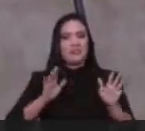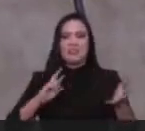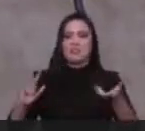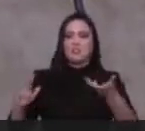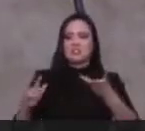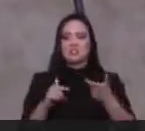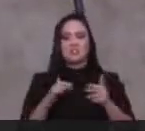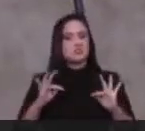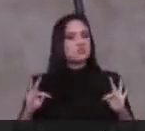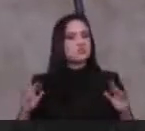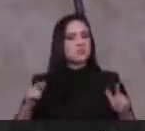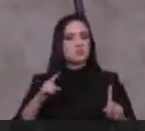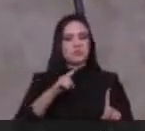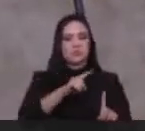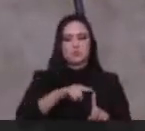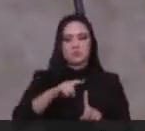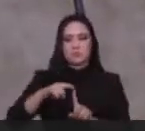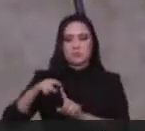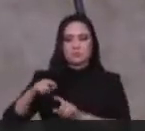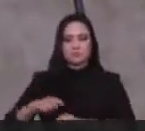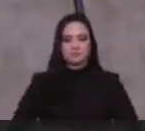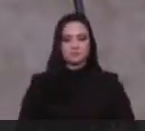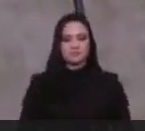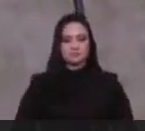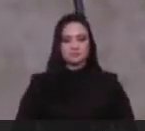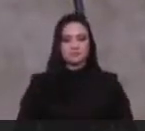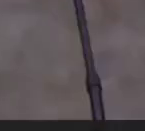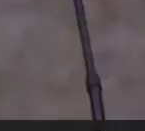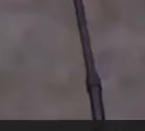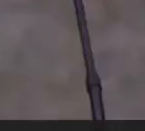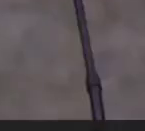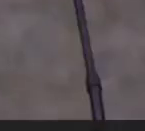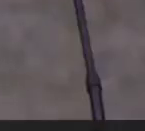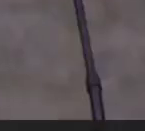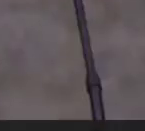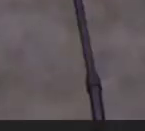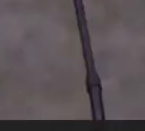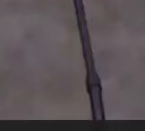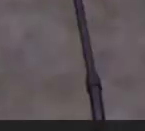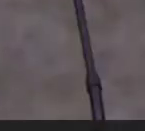riquezas de toda a ordem, a me encherem de alma de orgulho.